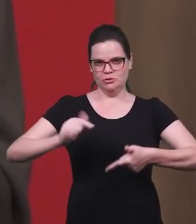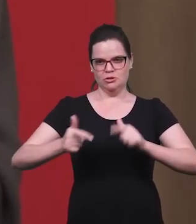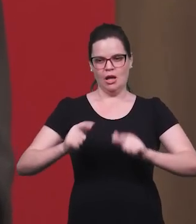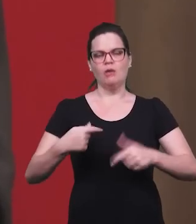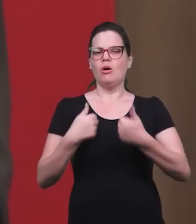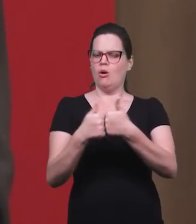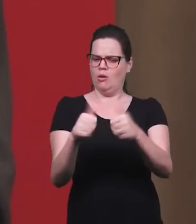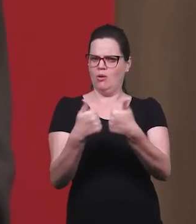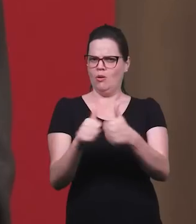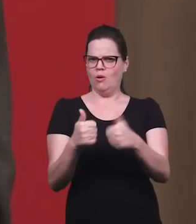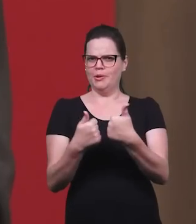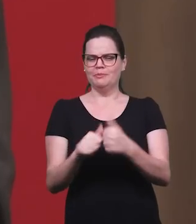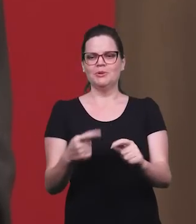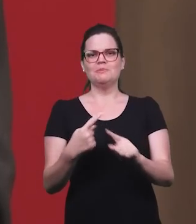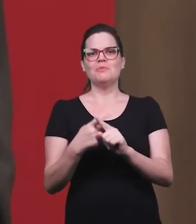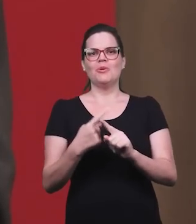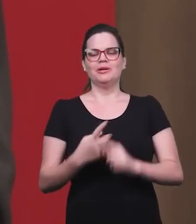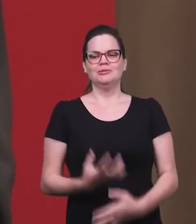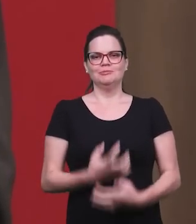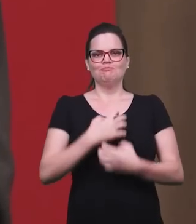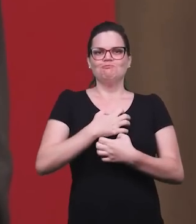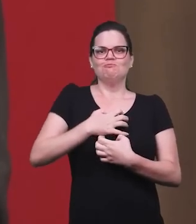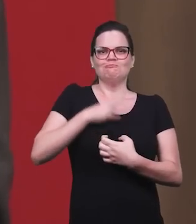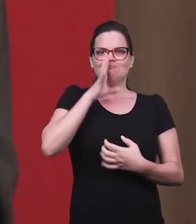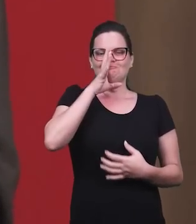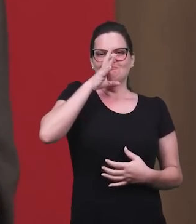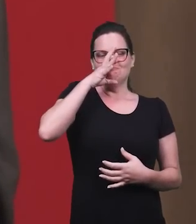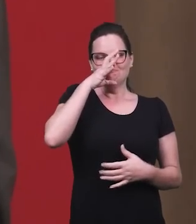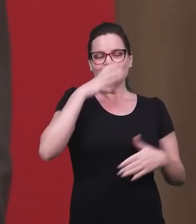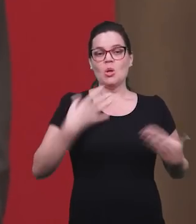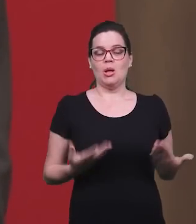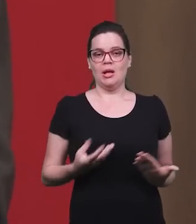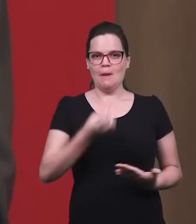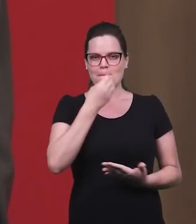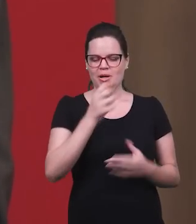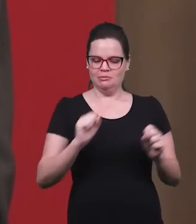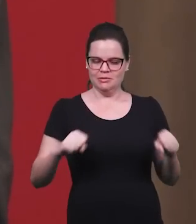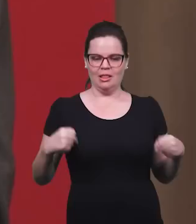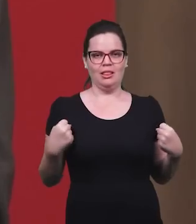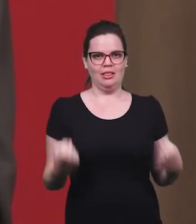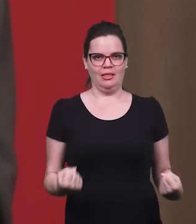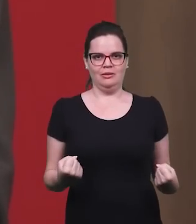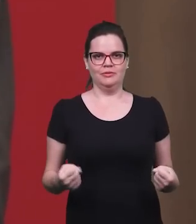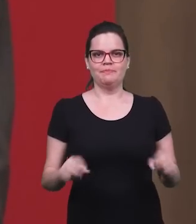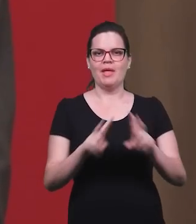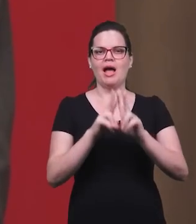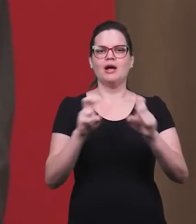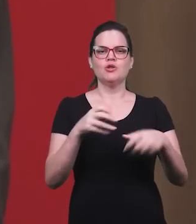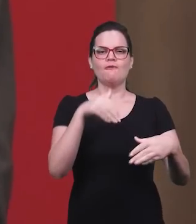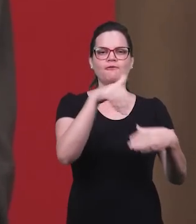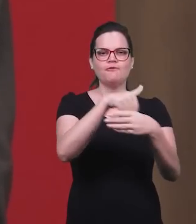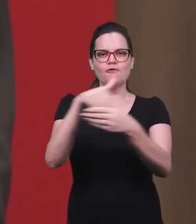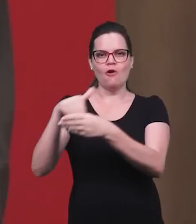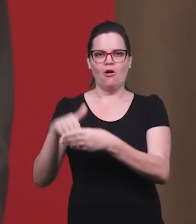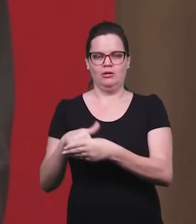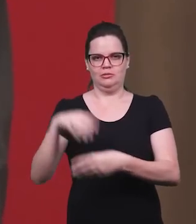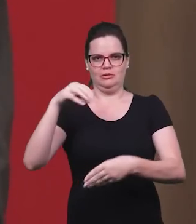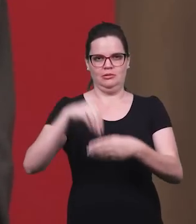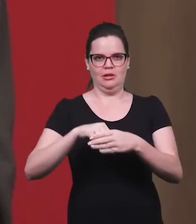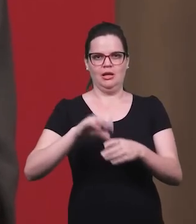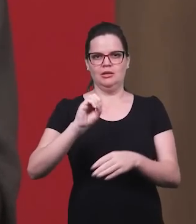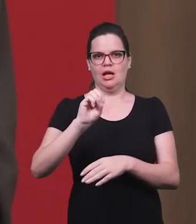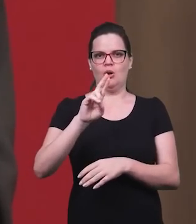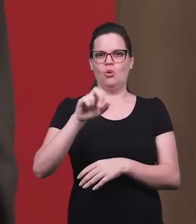dar uma resistência muito grande ao povo de Israel. A questão da votação da ONU tem